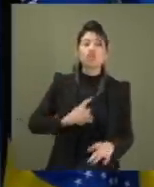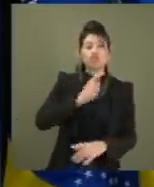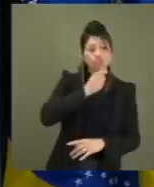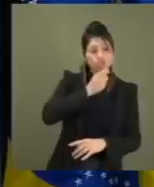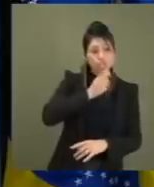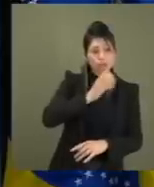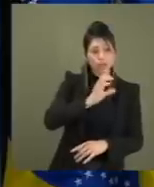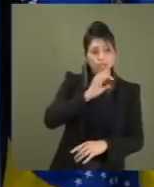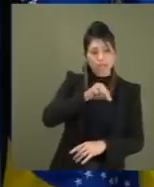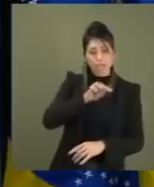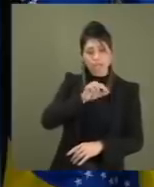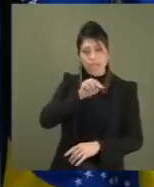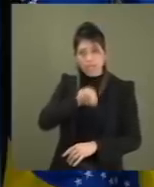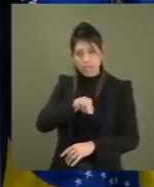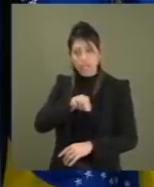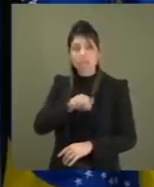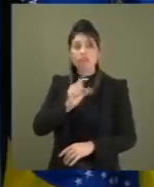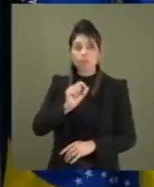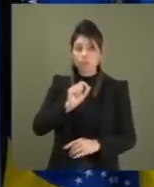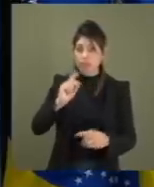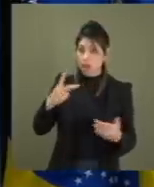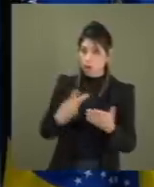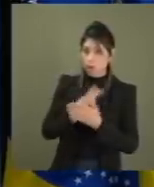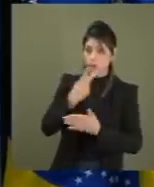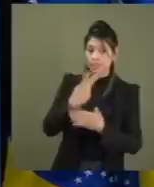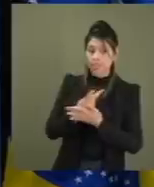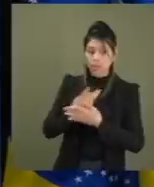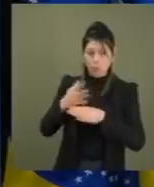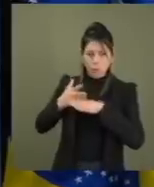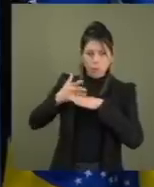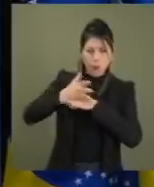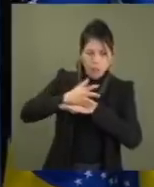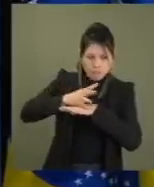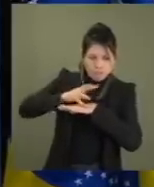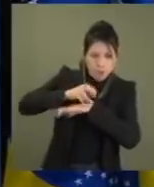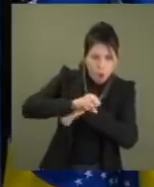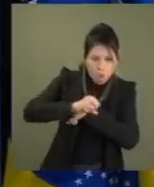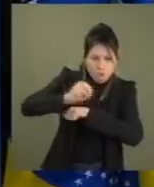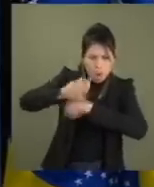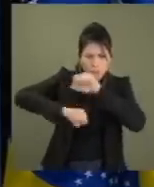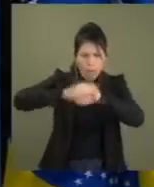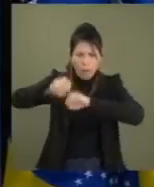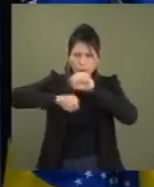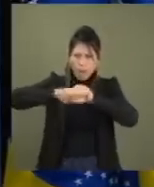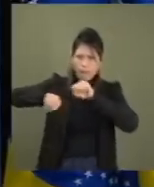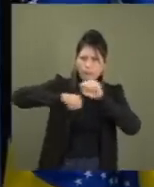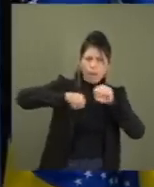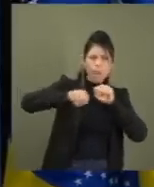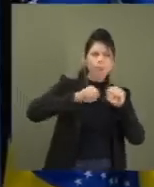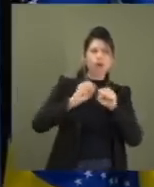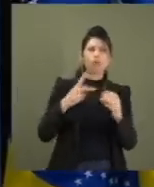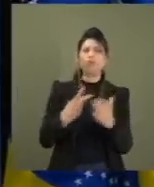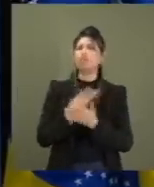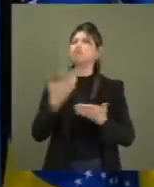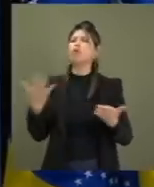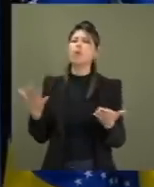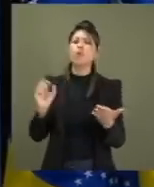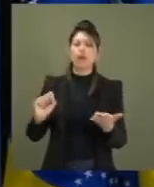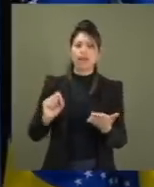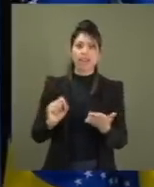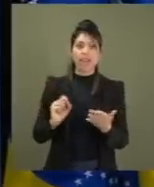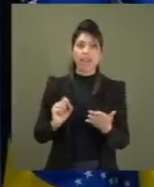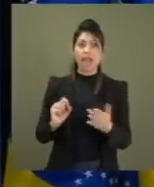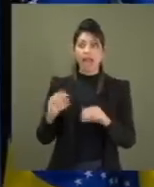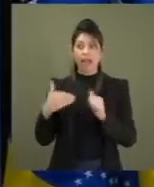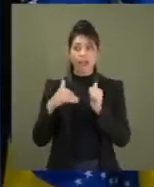dos atos do dia oito ali de informações sigilosas que o governo Lula